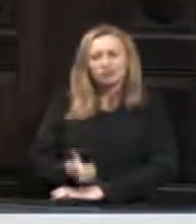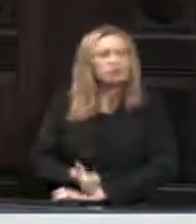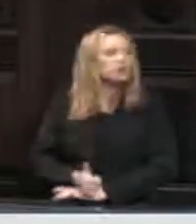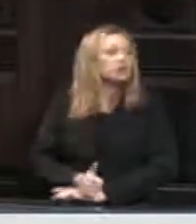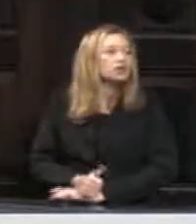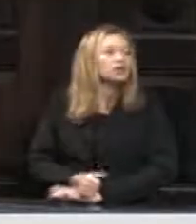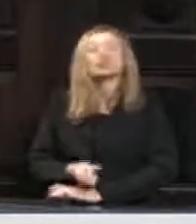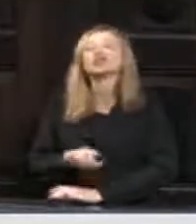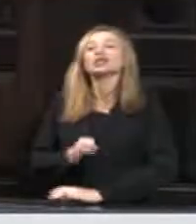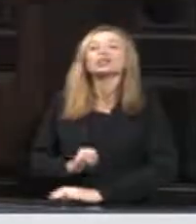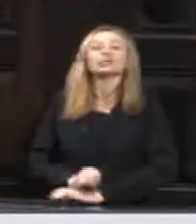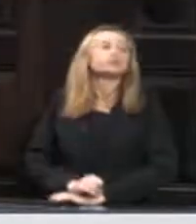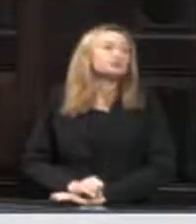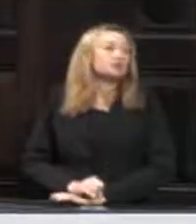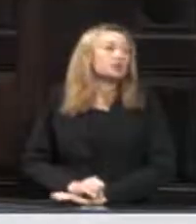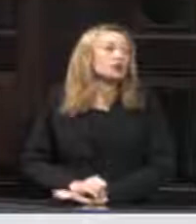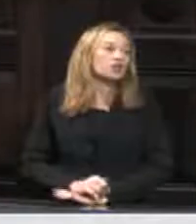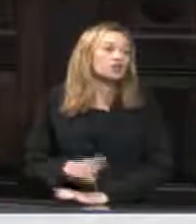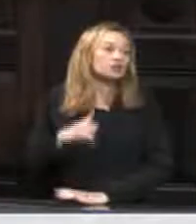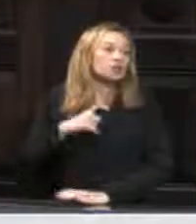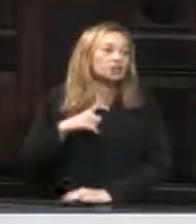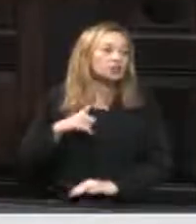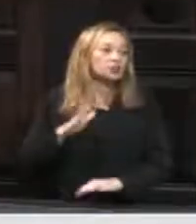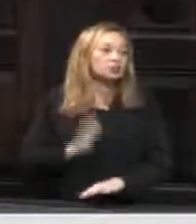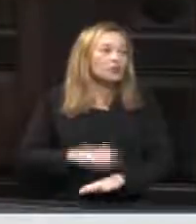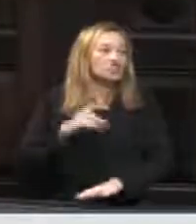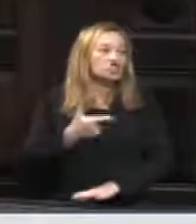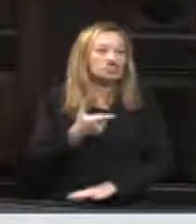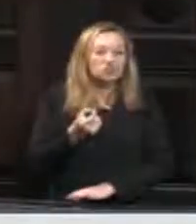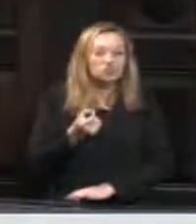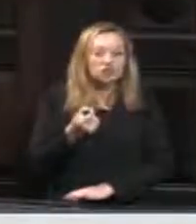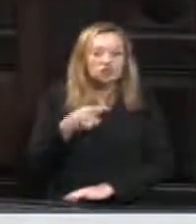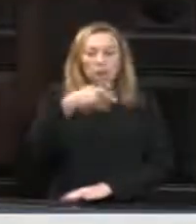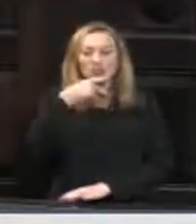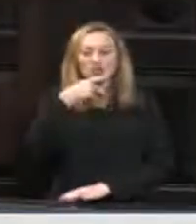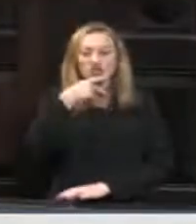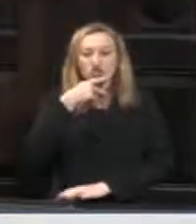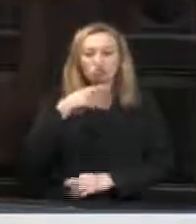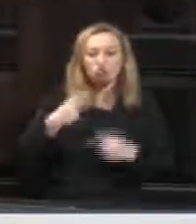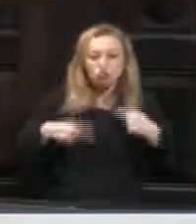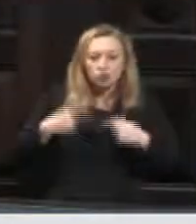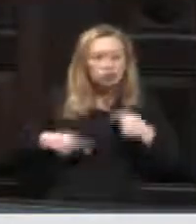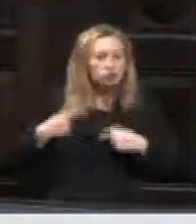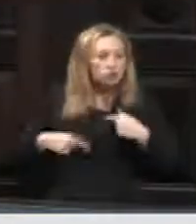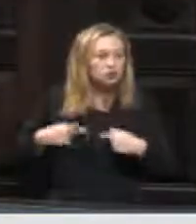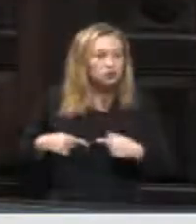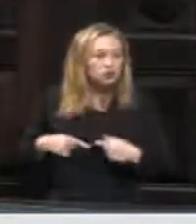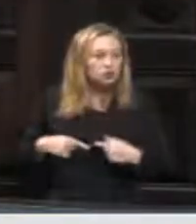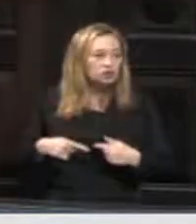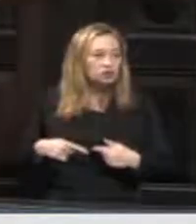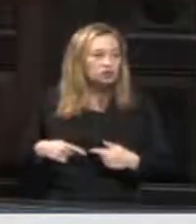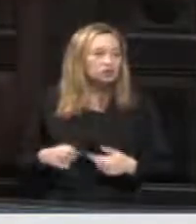E seguramente temos aqui mais de 20 partidos políticos. Então tem